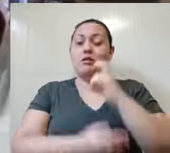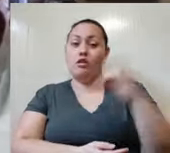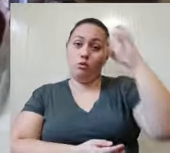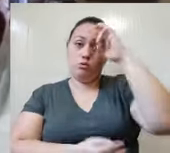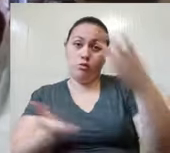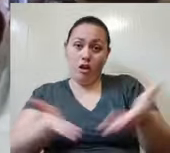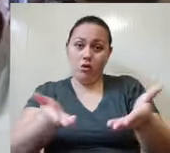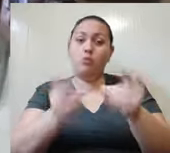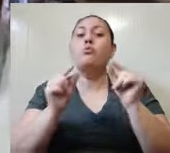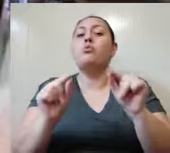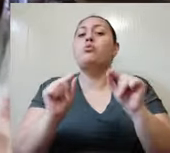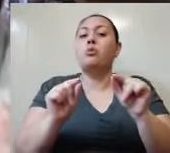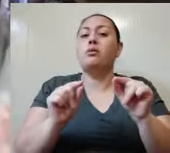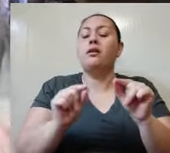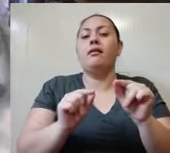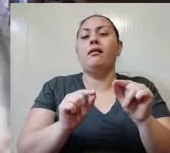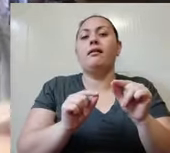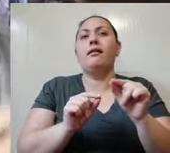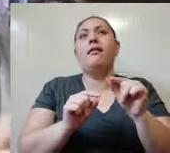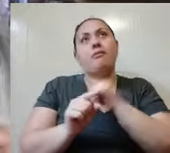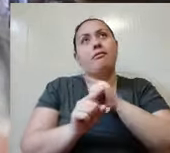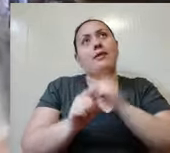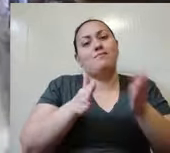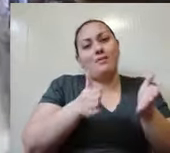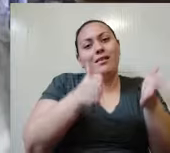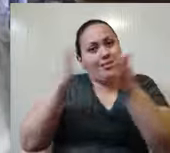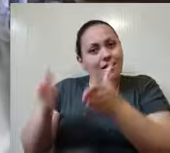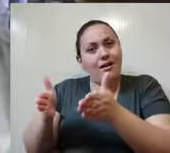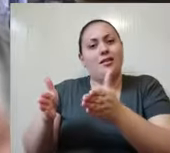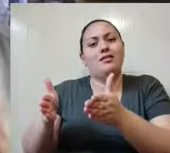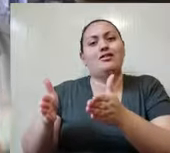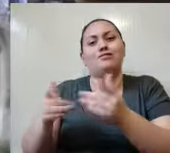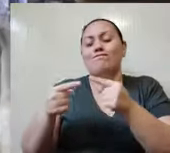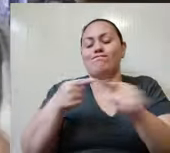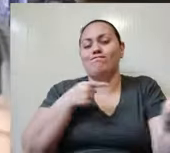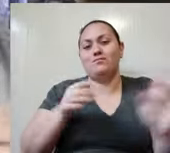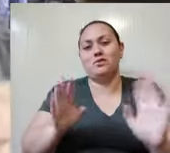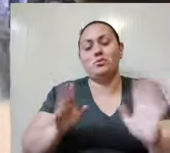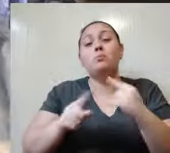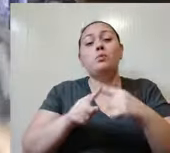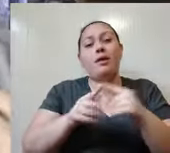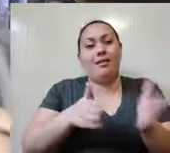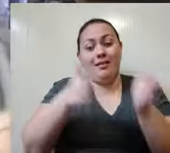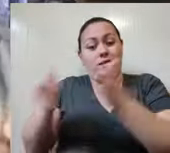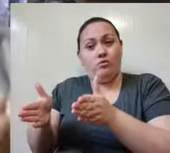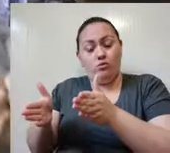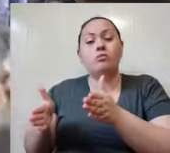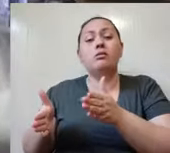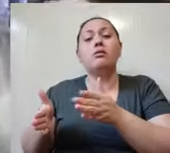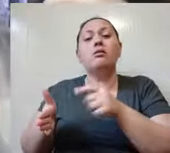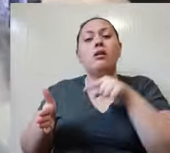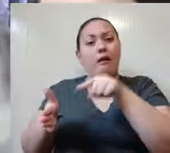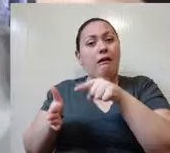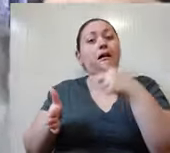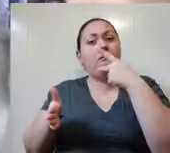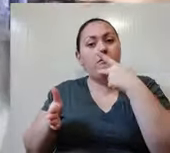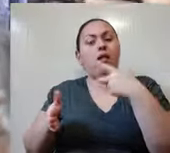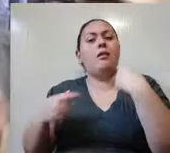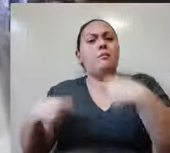cultura onde, por um lado, ela é muito distoante, porque, por um lado, a gente preza que a gente tem